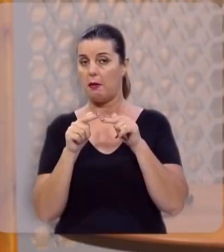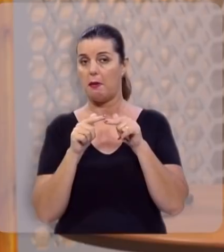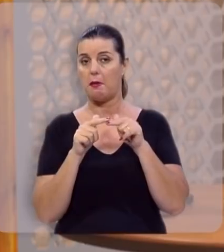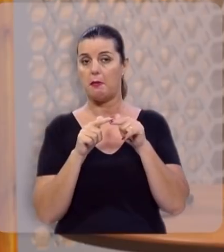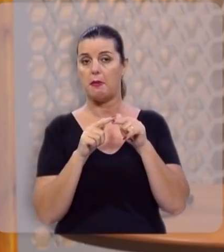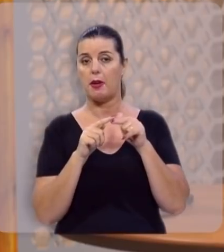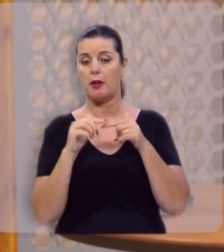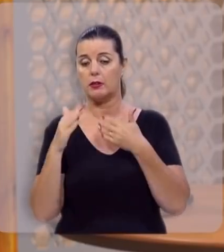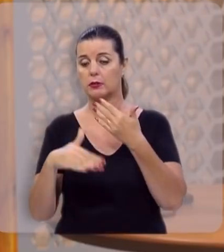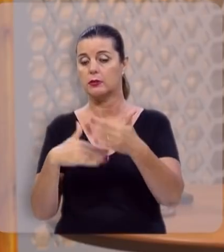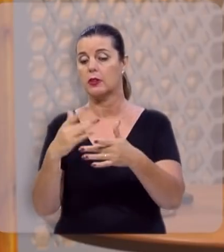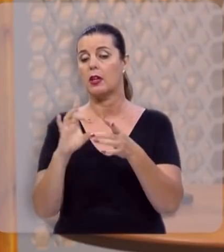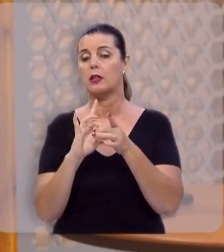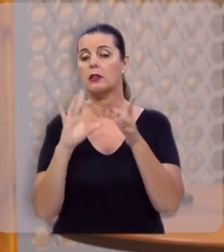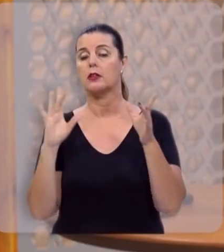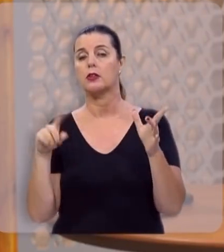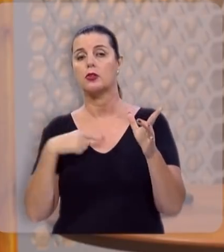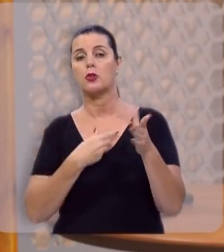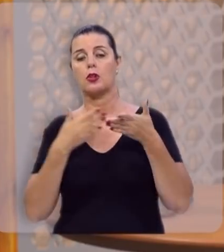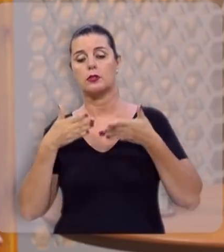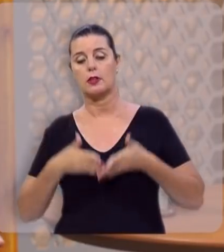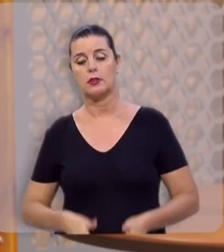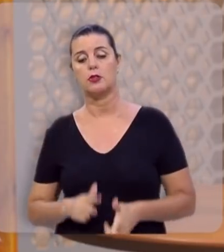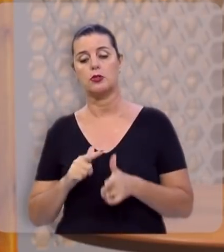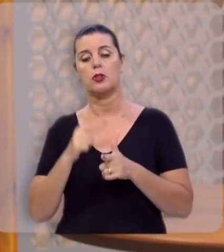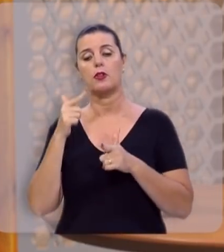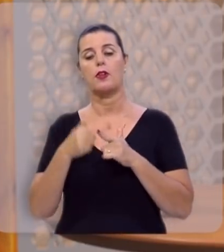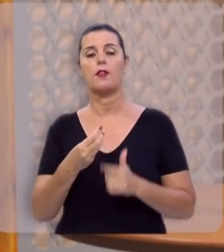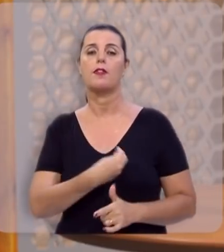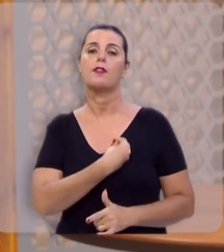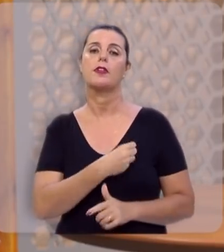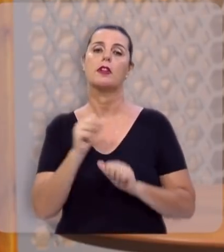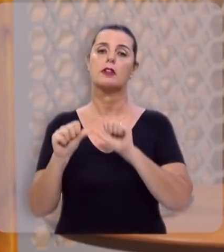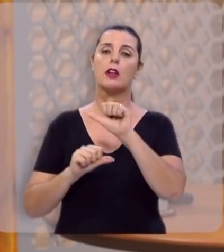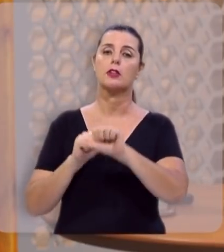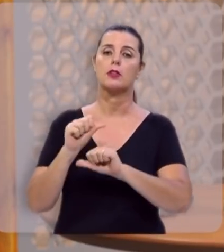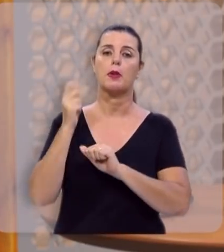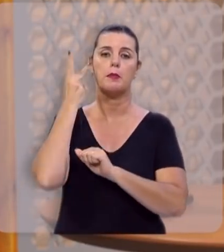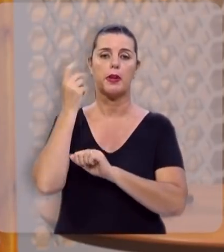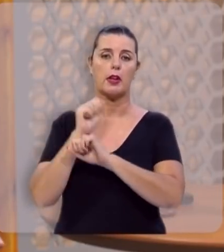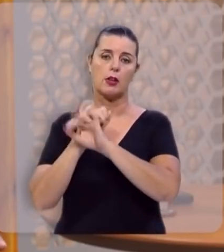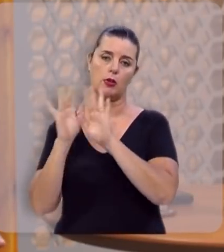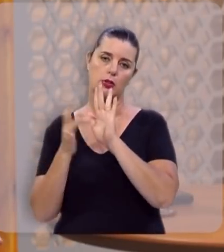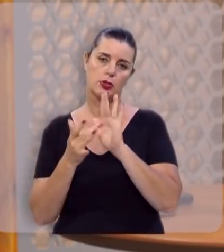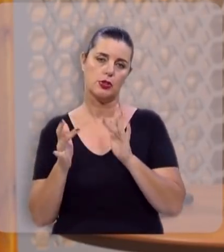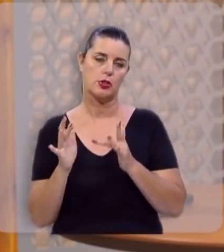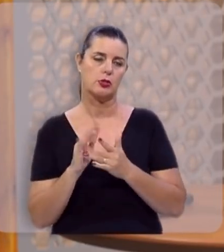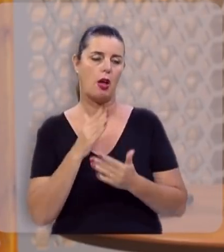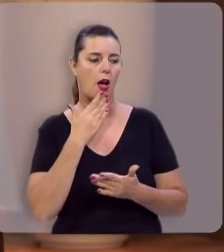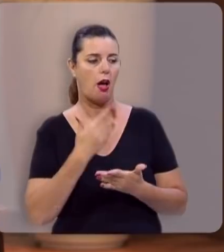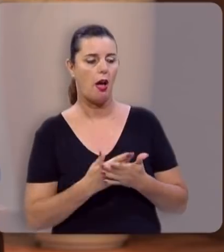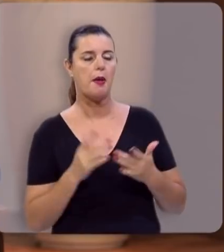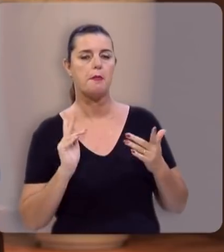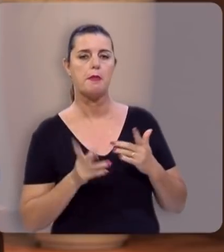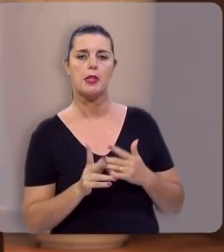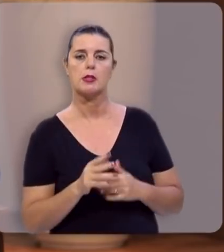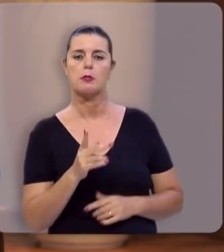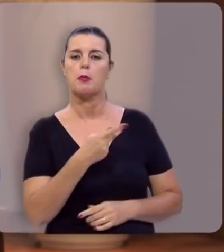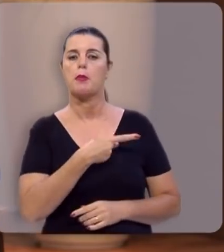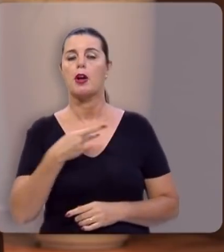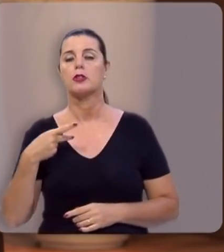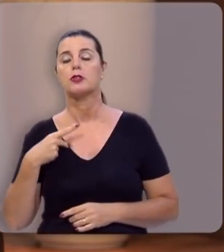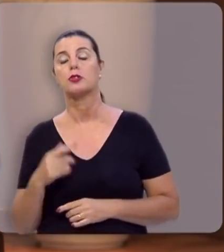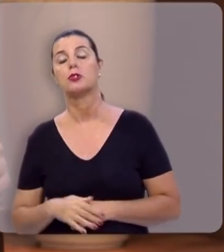e, consequentemente, que Deus nos permita, como nascidos de novo, viver uma vida transformada para a glória de Jesus. Fantástico,